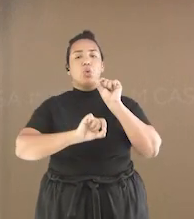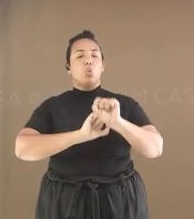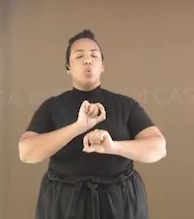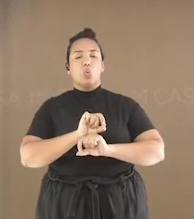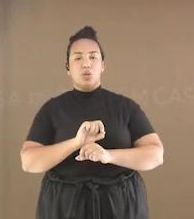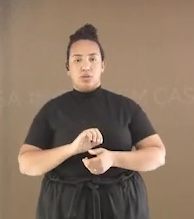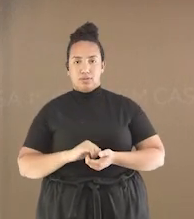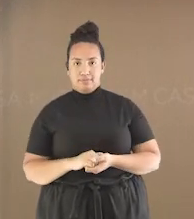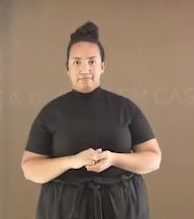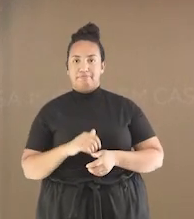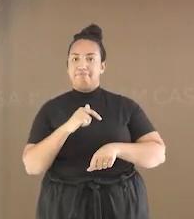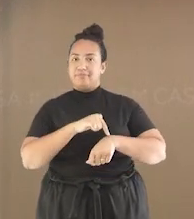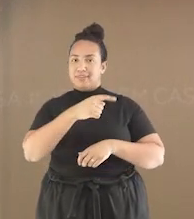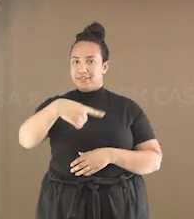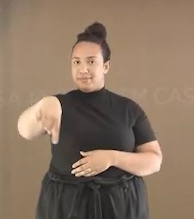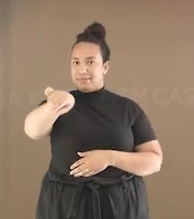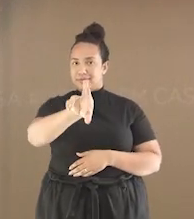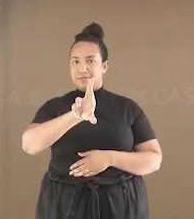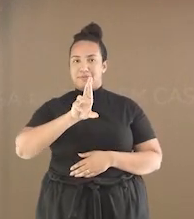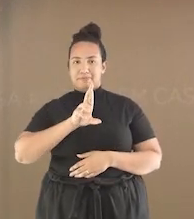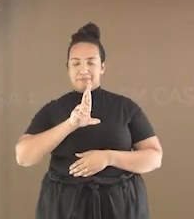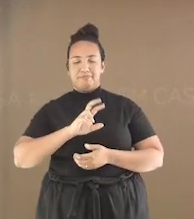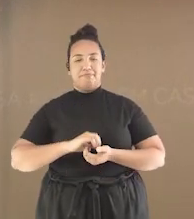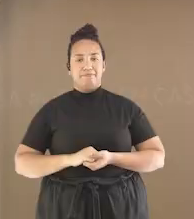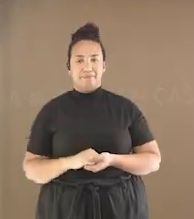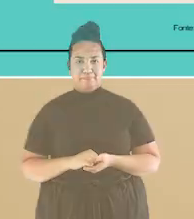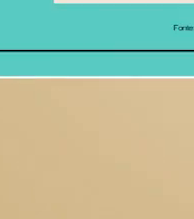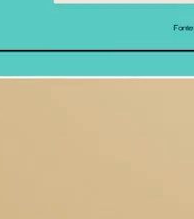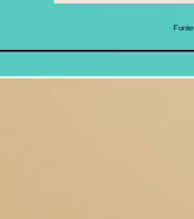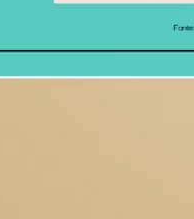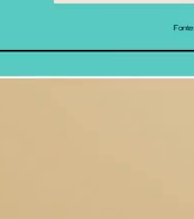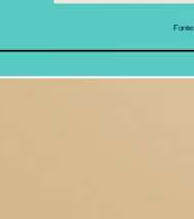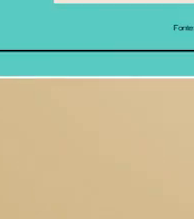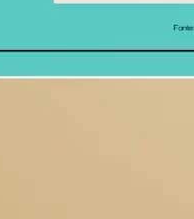de ler? Vou dar um tempo para você pensar.